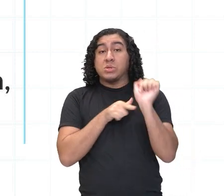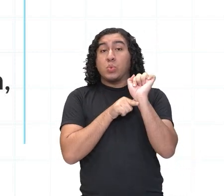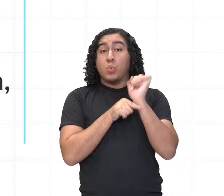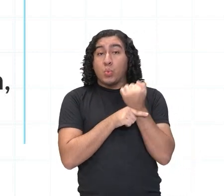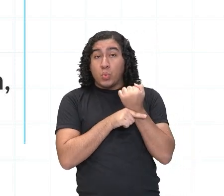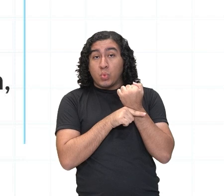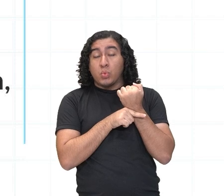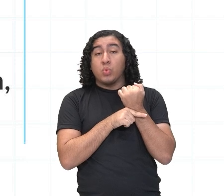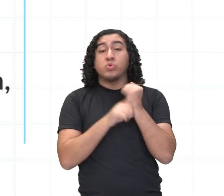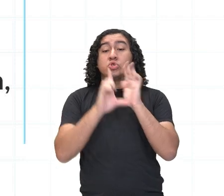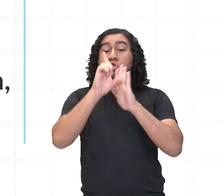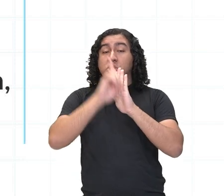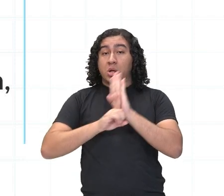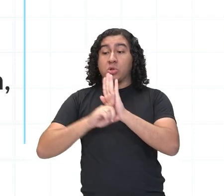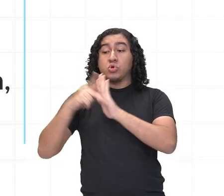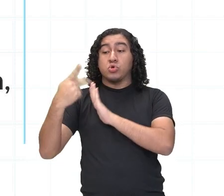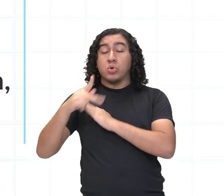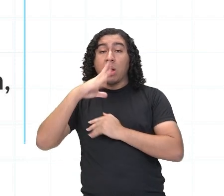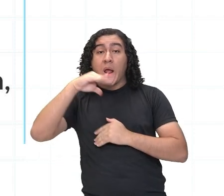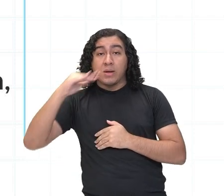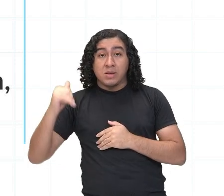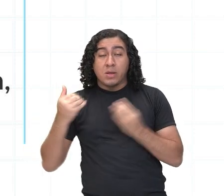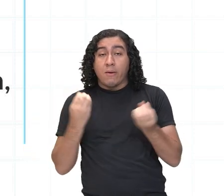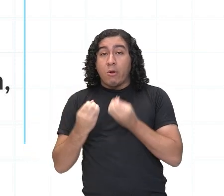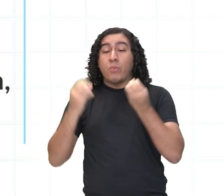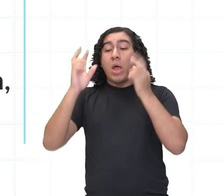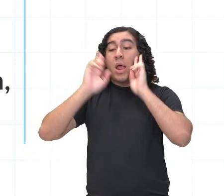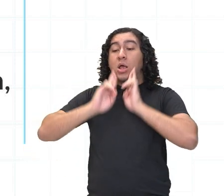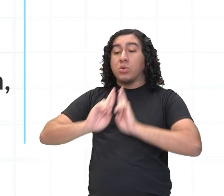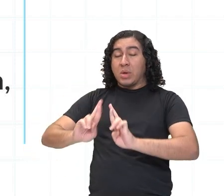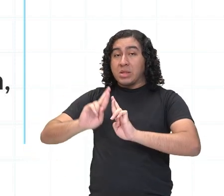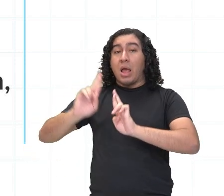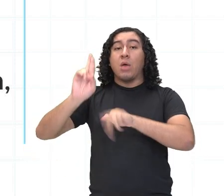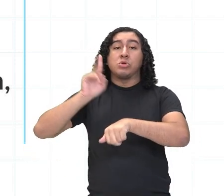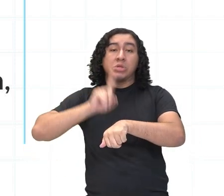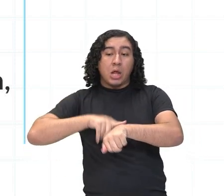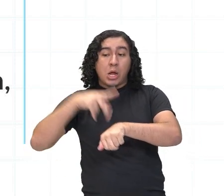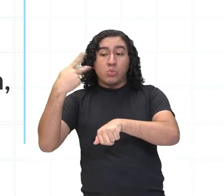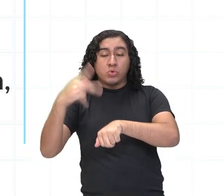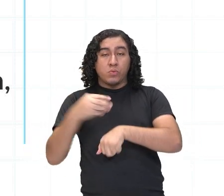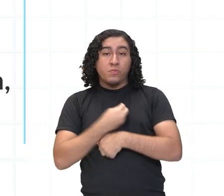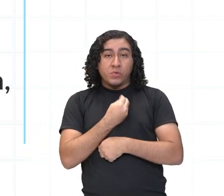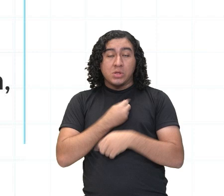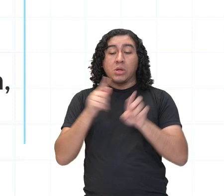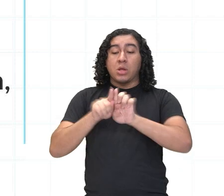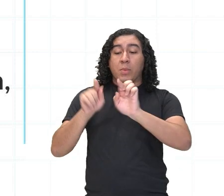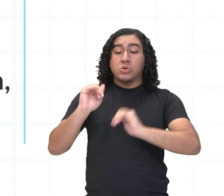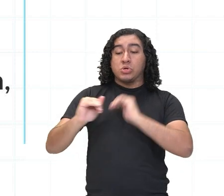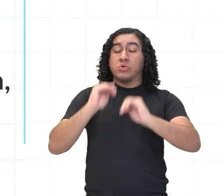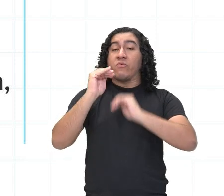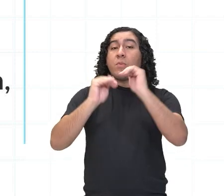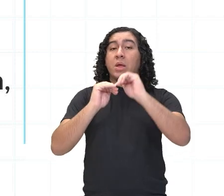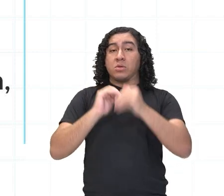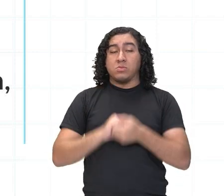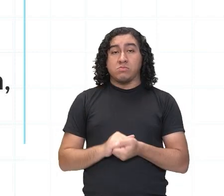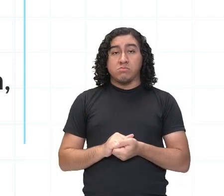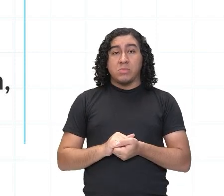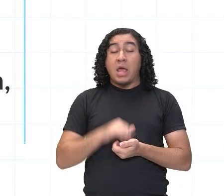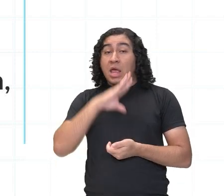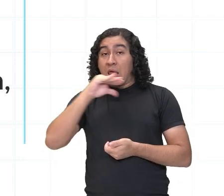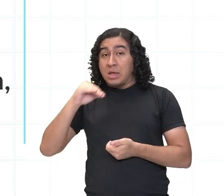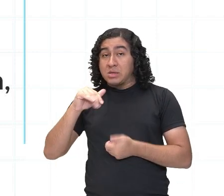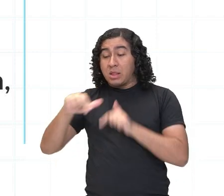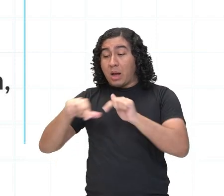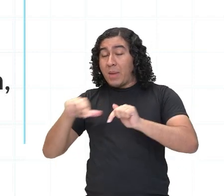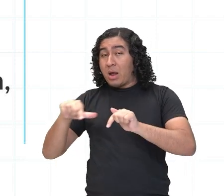de seus direitos, de forma a respeitar seu tempo, seu desenvolvimento. Criança não trabalha.